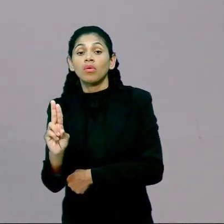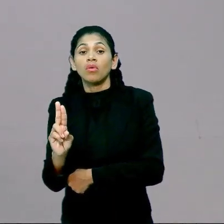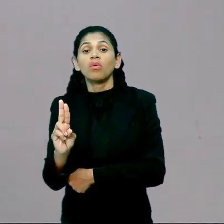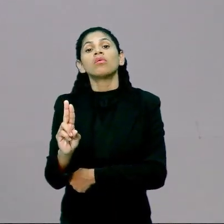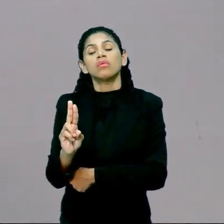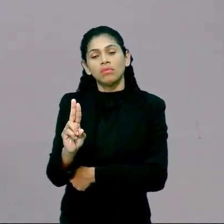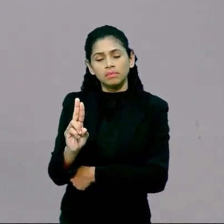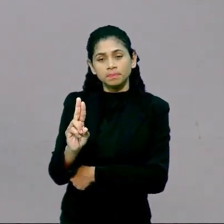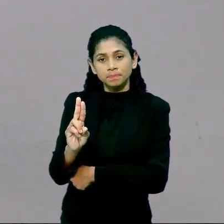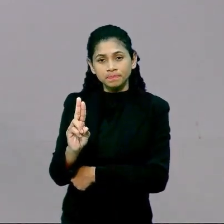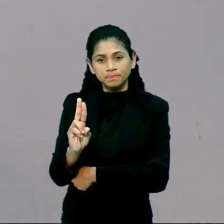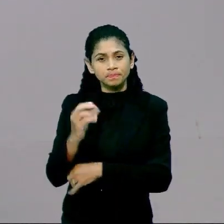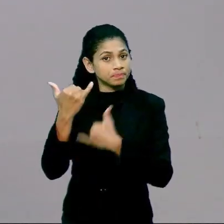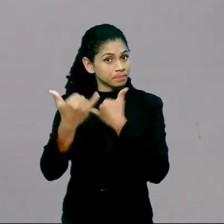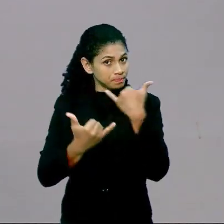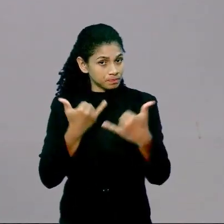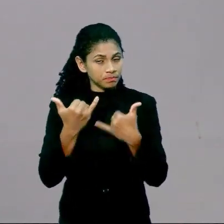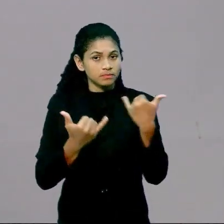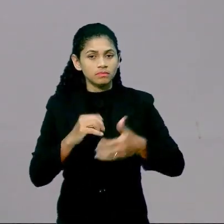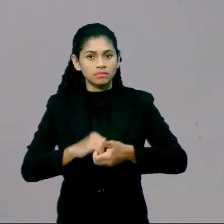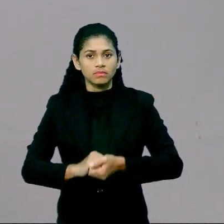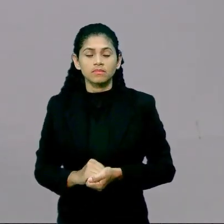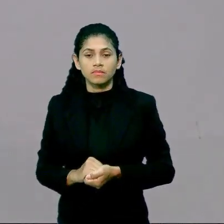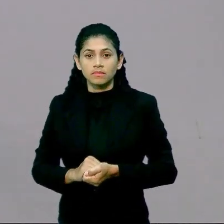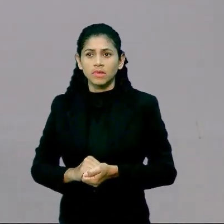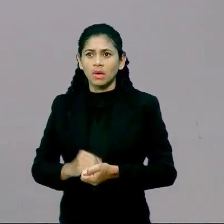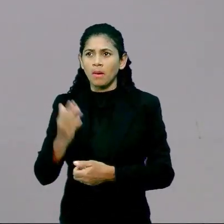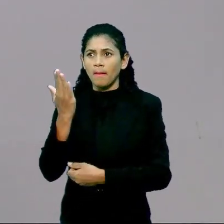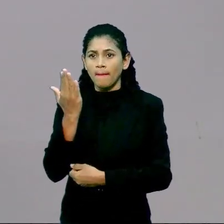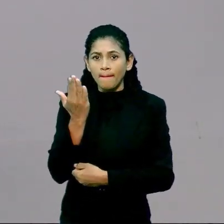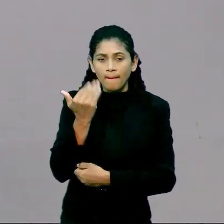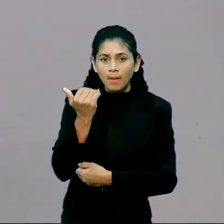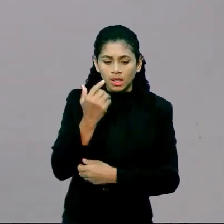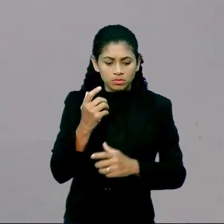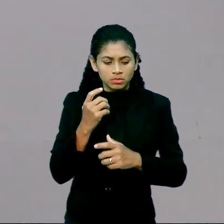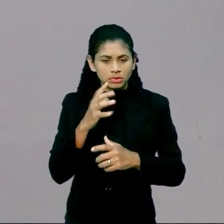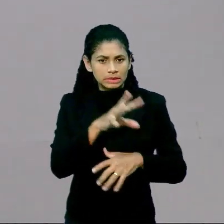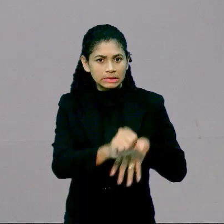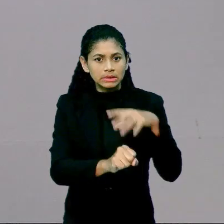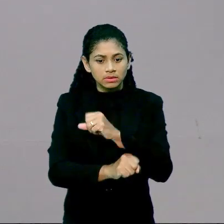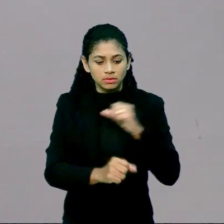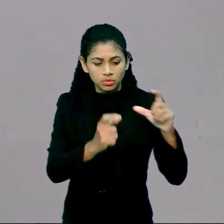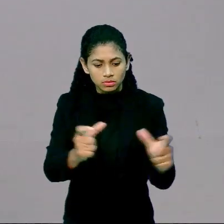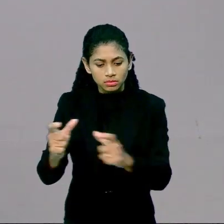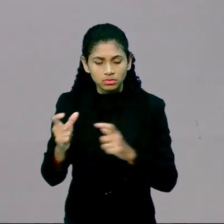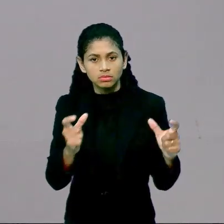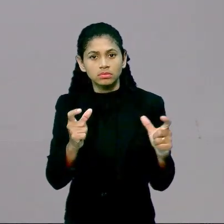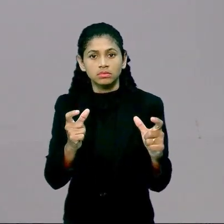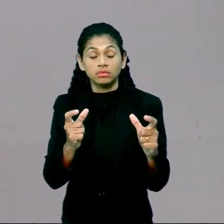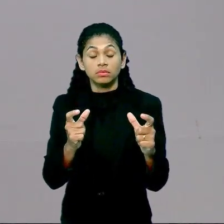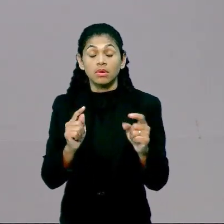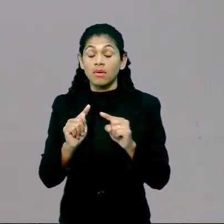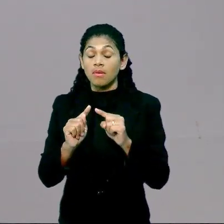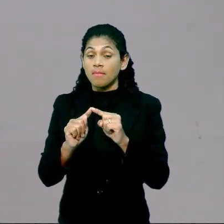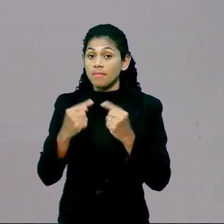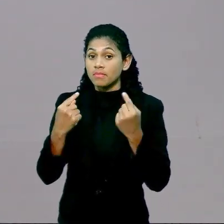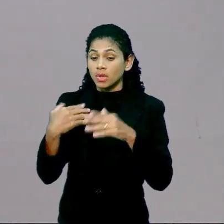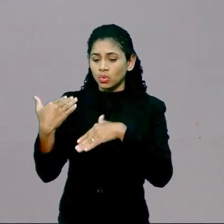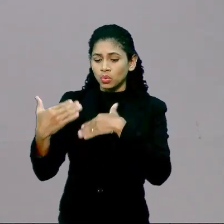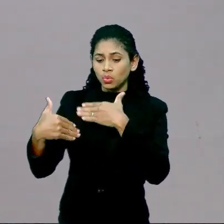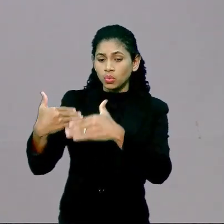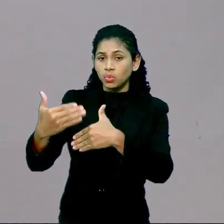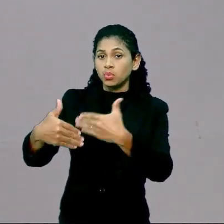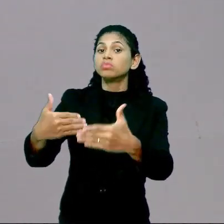alimento, para mostrar e ganhar território? Sim. Porém, com o passar do tempo, com a evolução, o